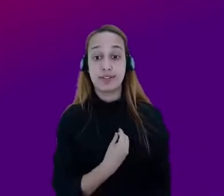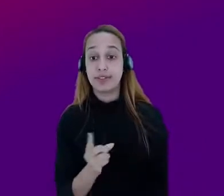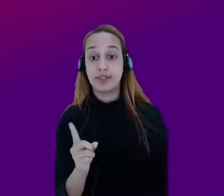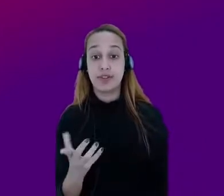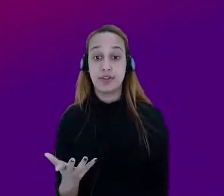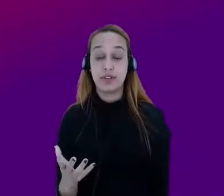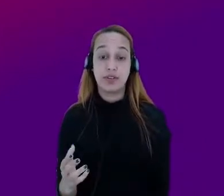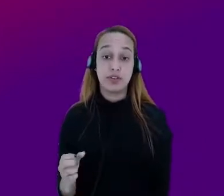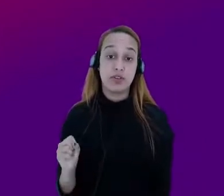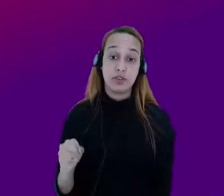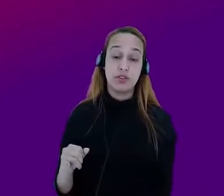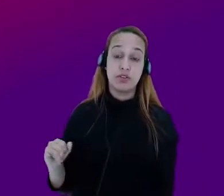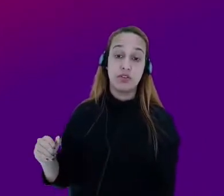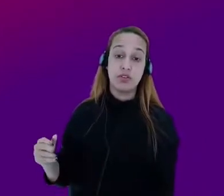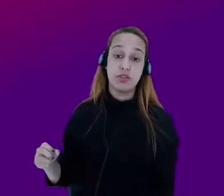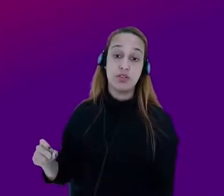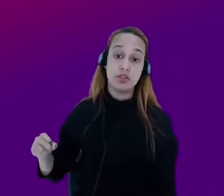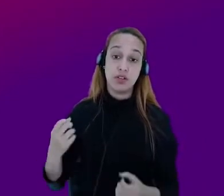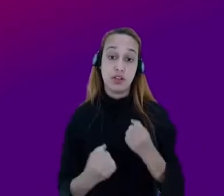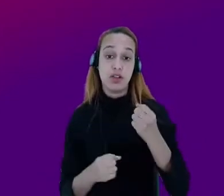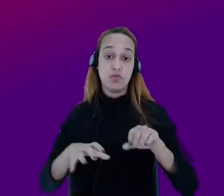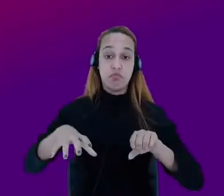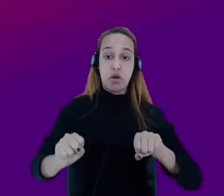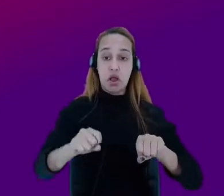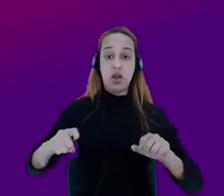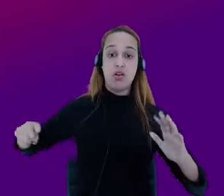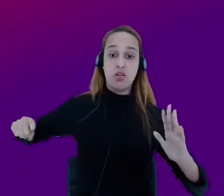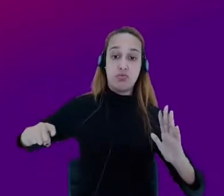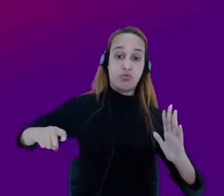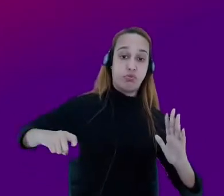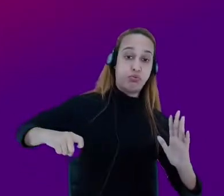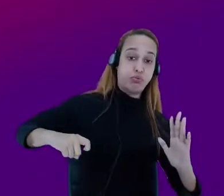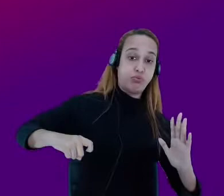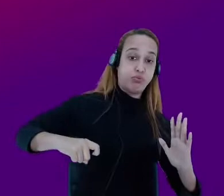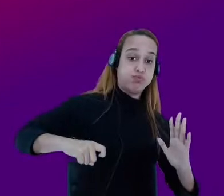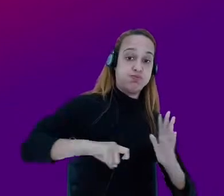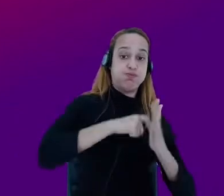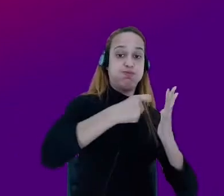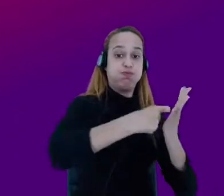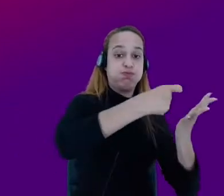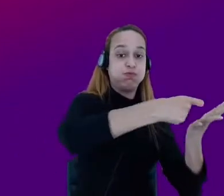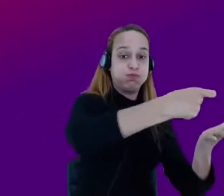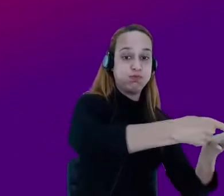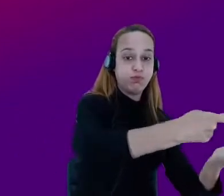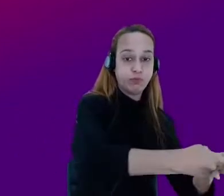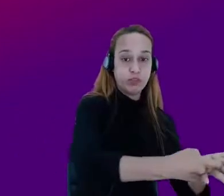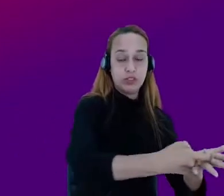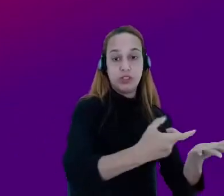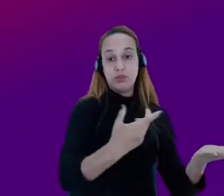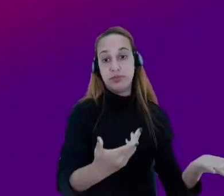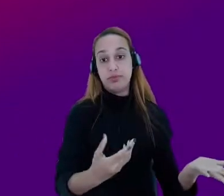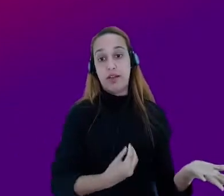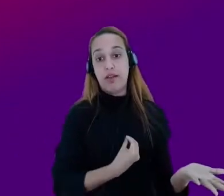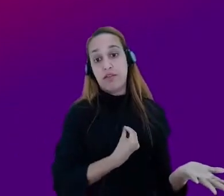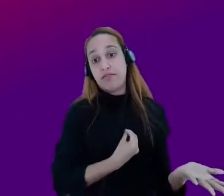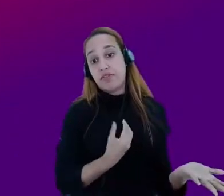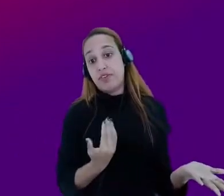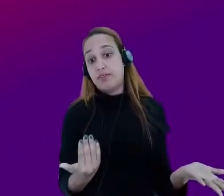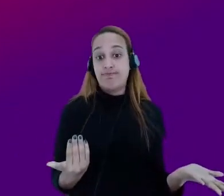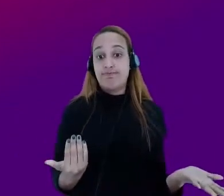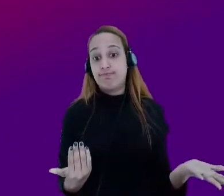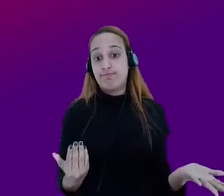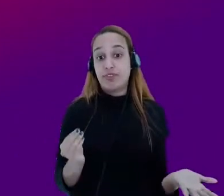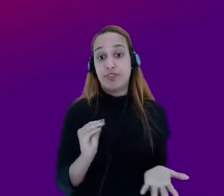ela sofre um acidente e perde a vida, muitas vezes não tem o seguro de vida para dar continuidade à economia